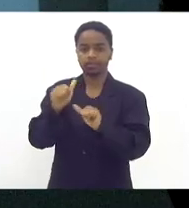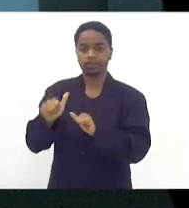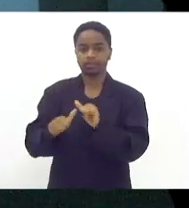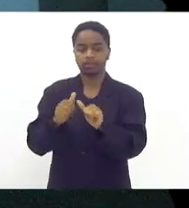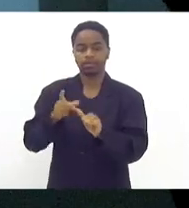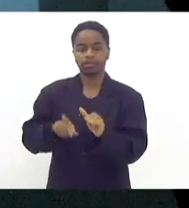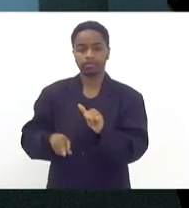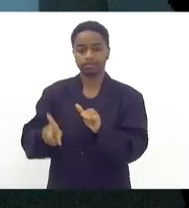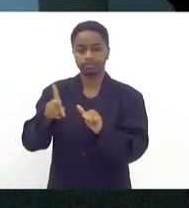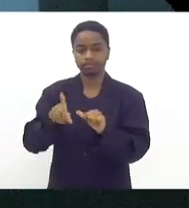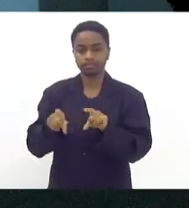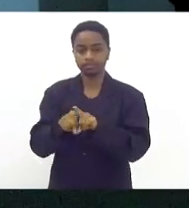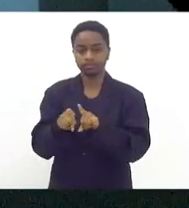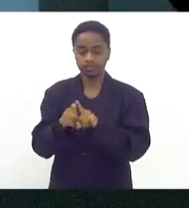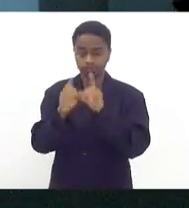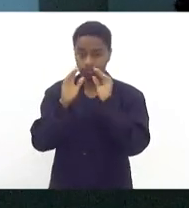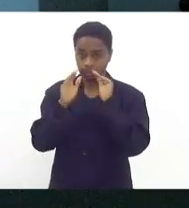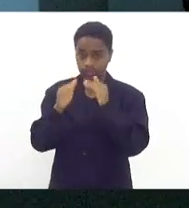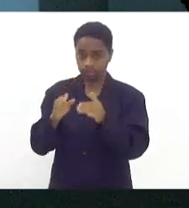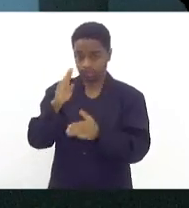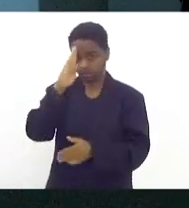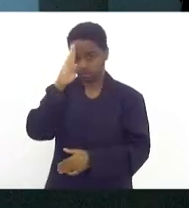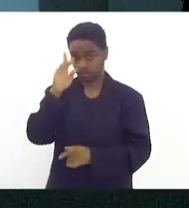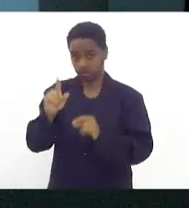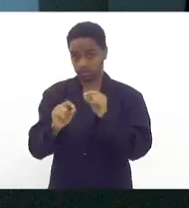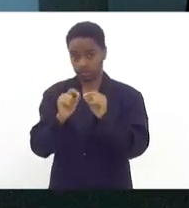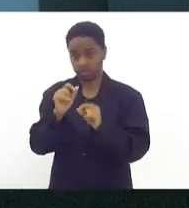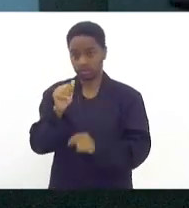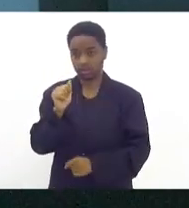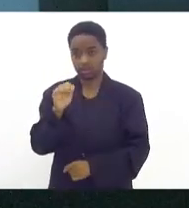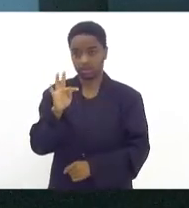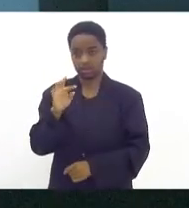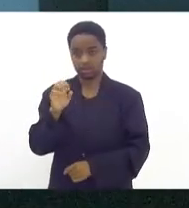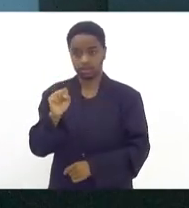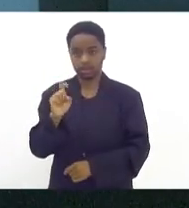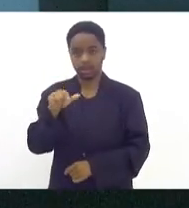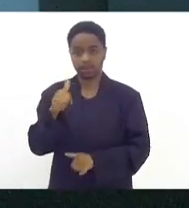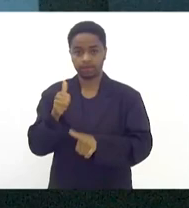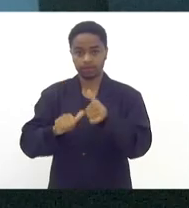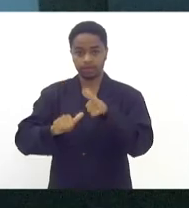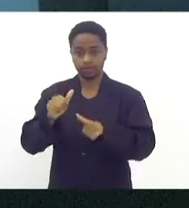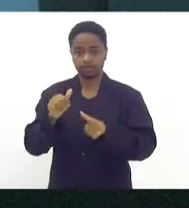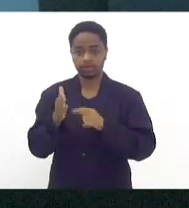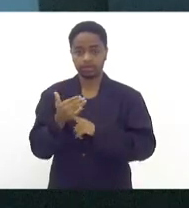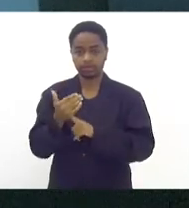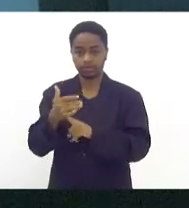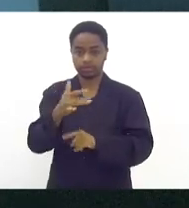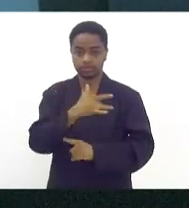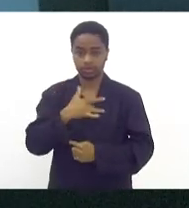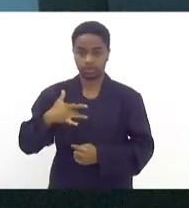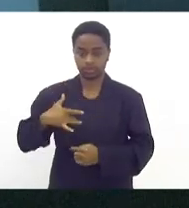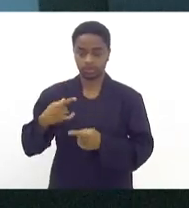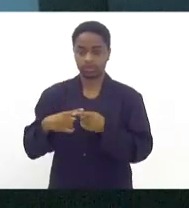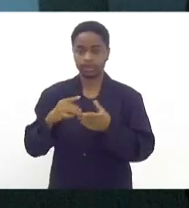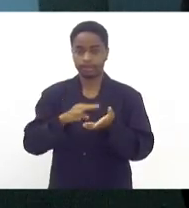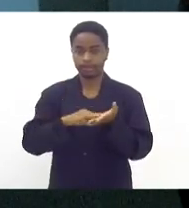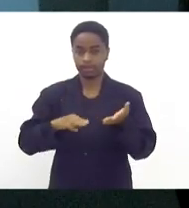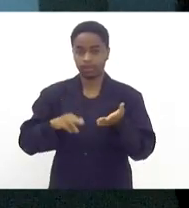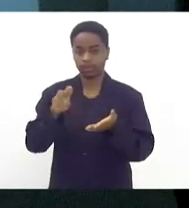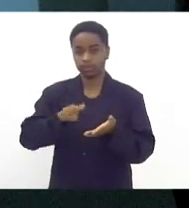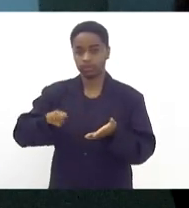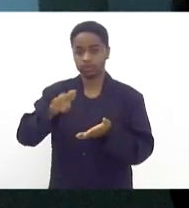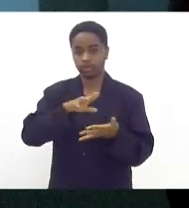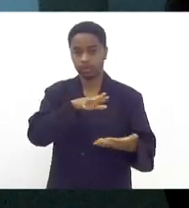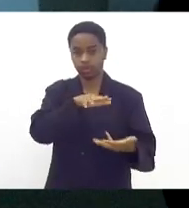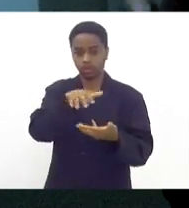ele prima pela ats avaliação de Tecnologia em saúde é uma olia usada no